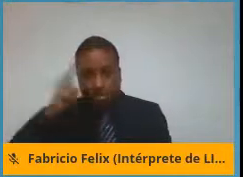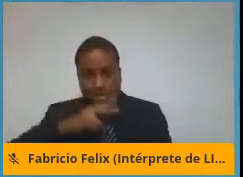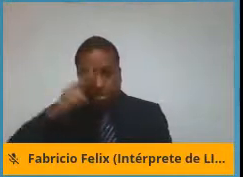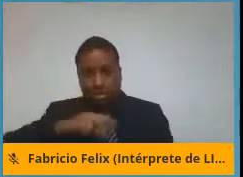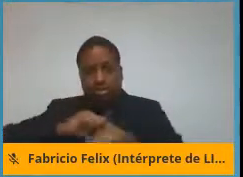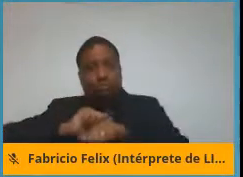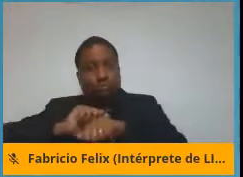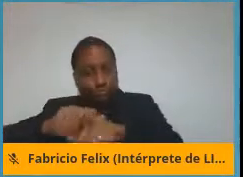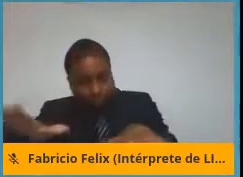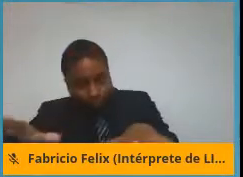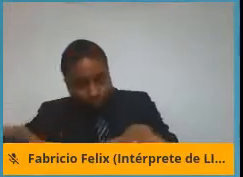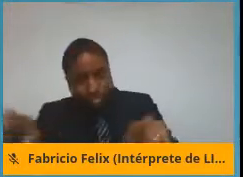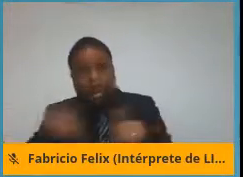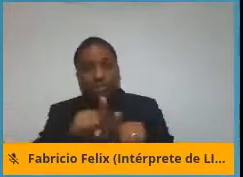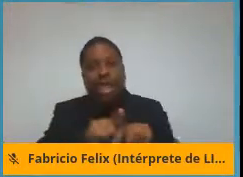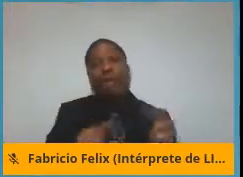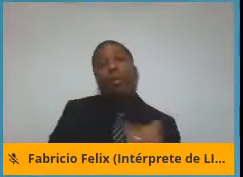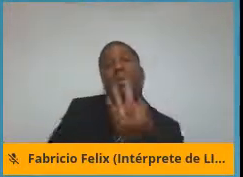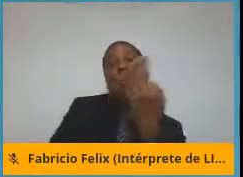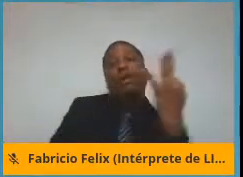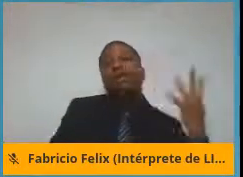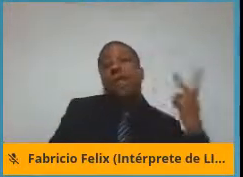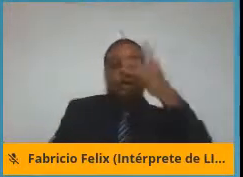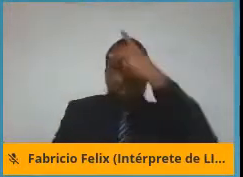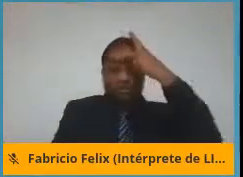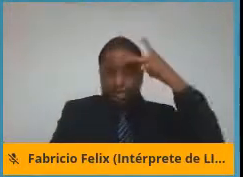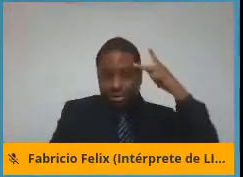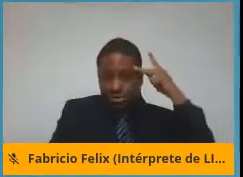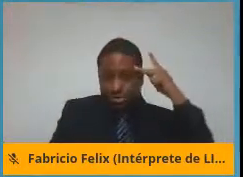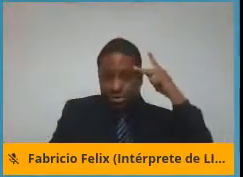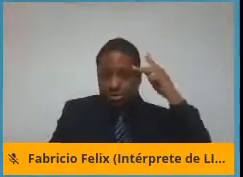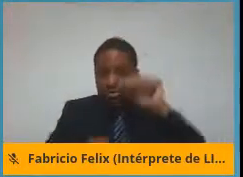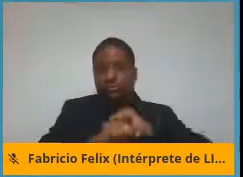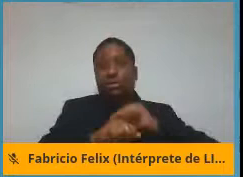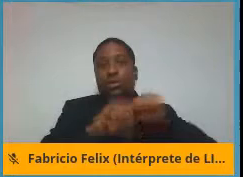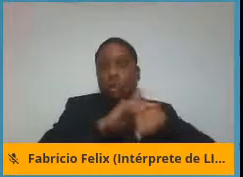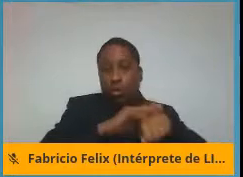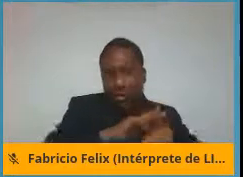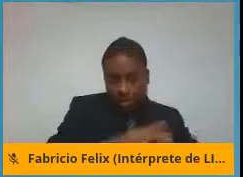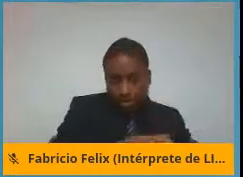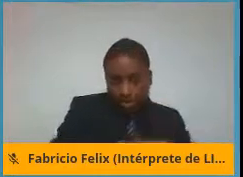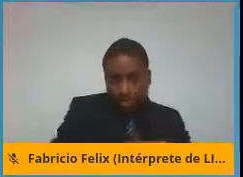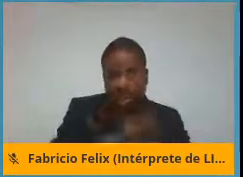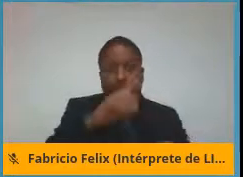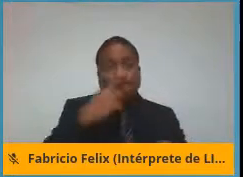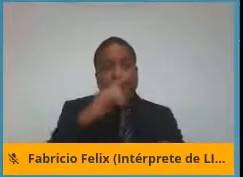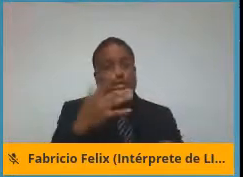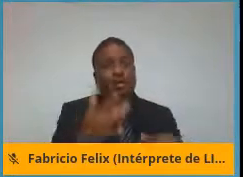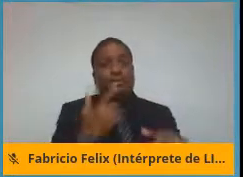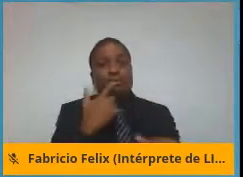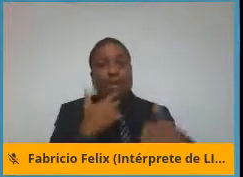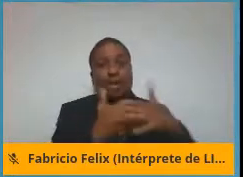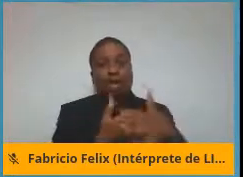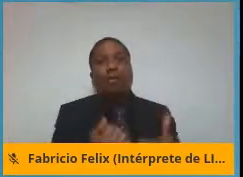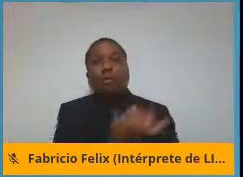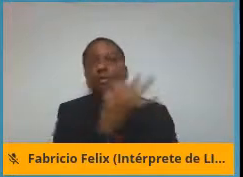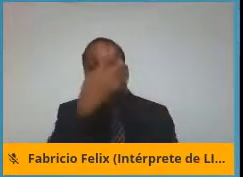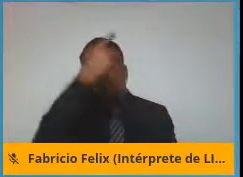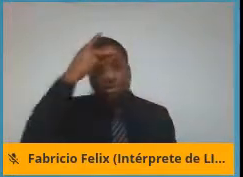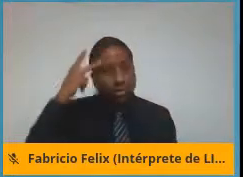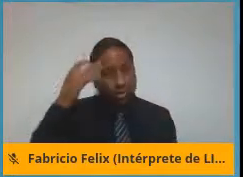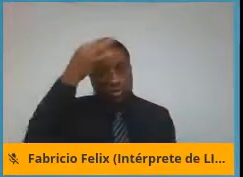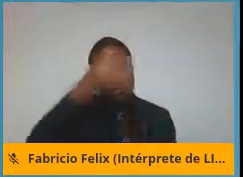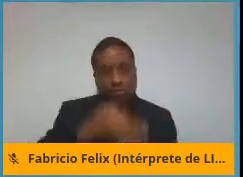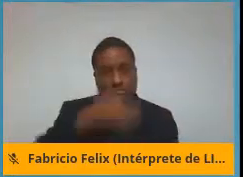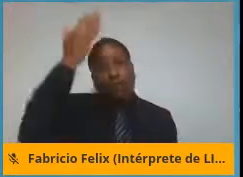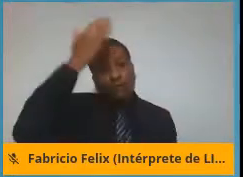doença e a quantidade de infecciosos ativos, que é aproximadamente dado pelo número de pessoas confirmadas nos últimos